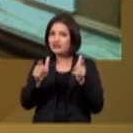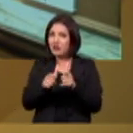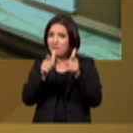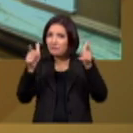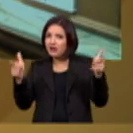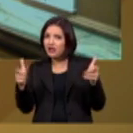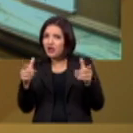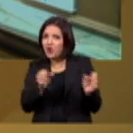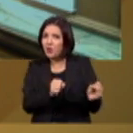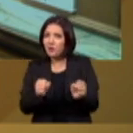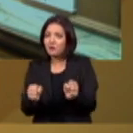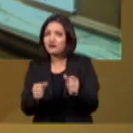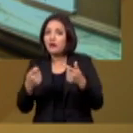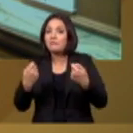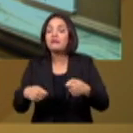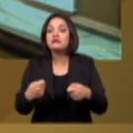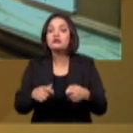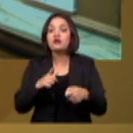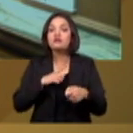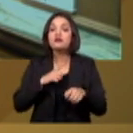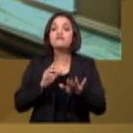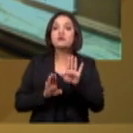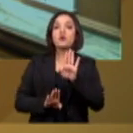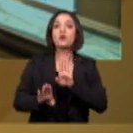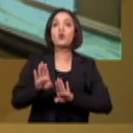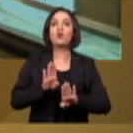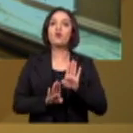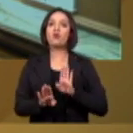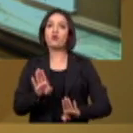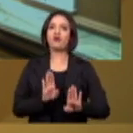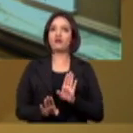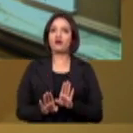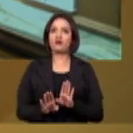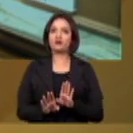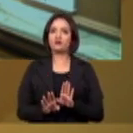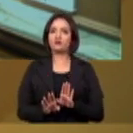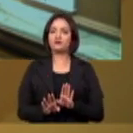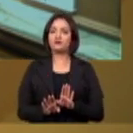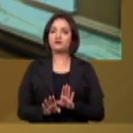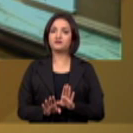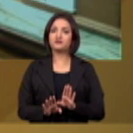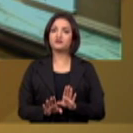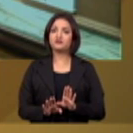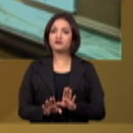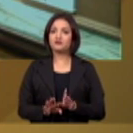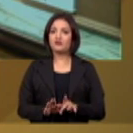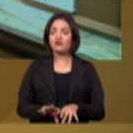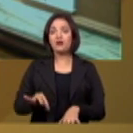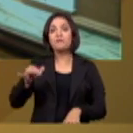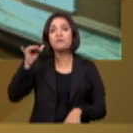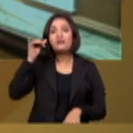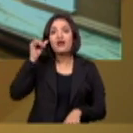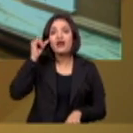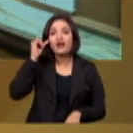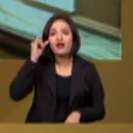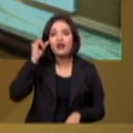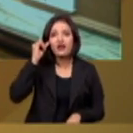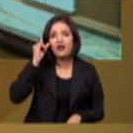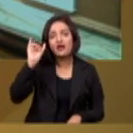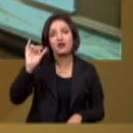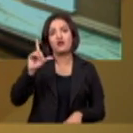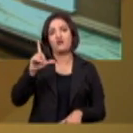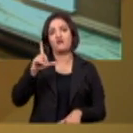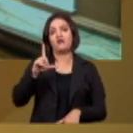poder deve o ferro e ela de ruptura da